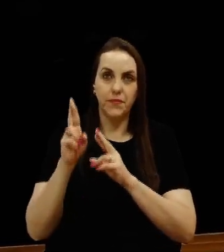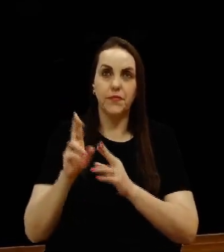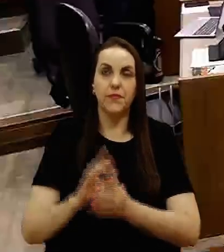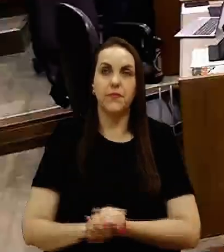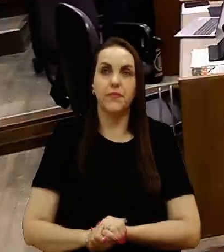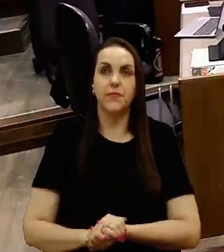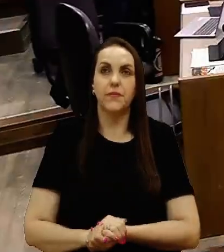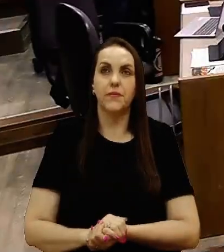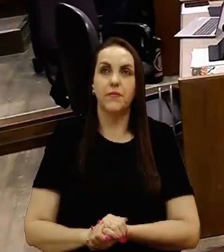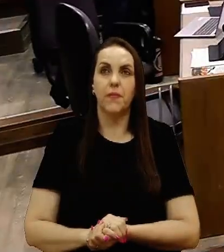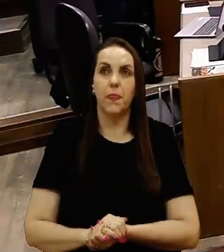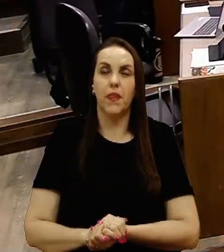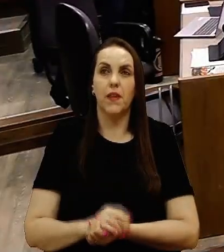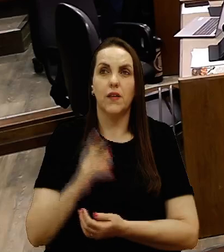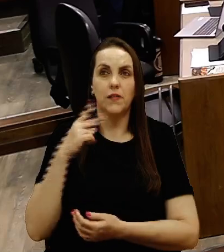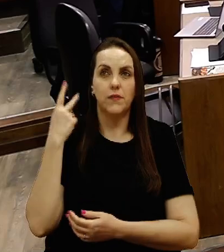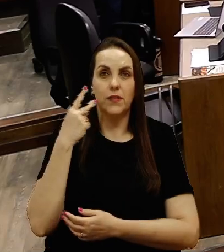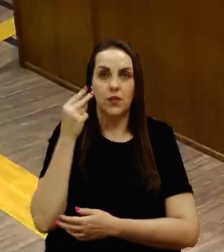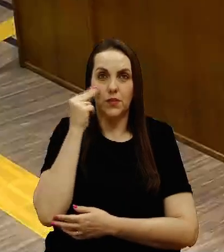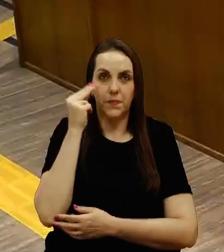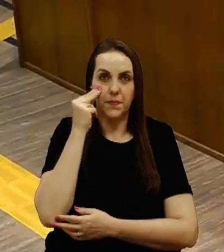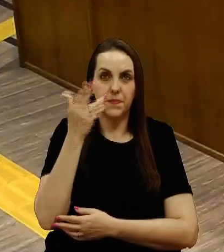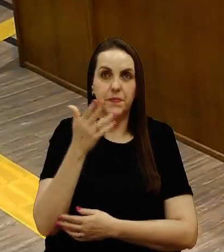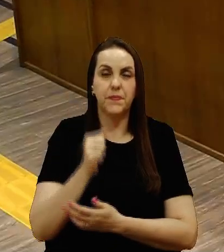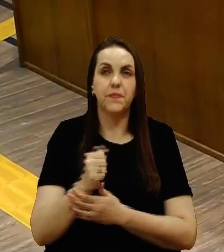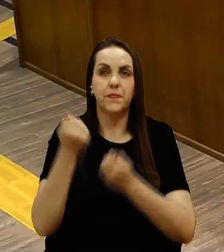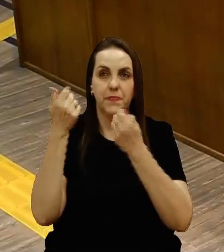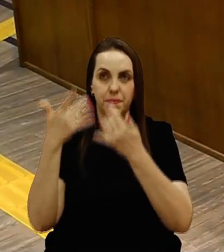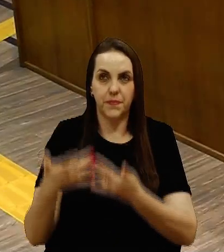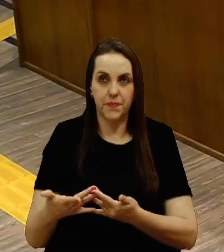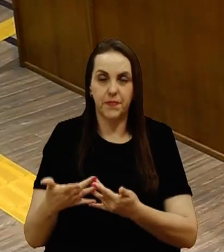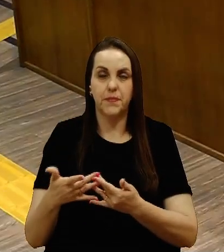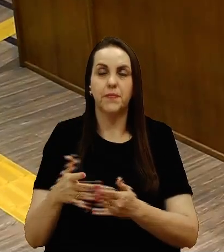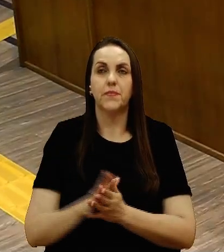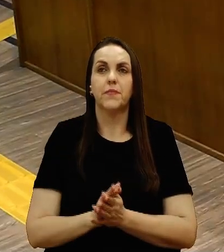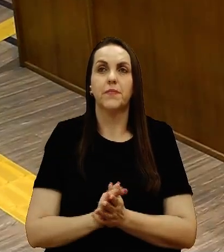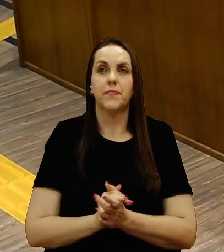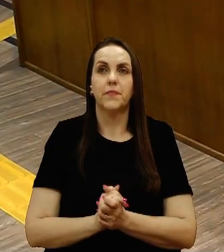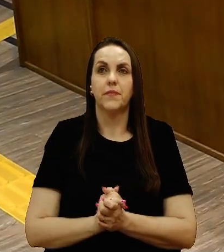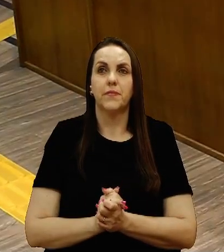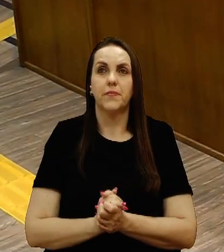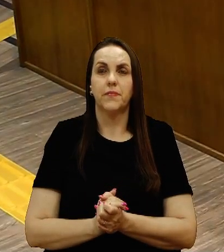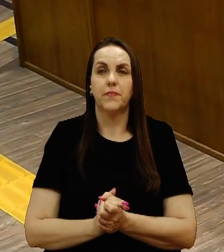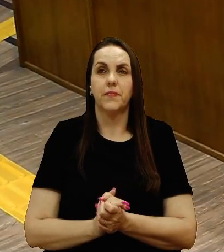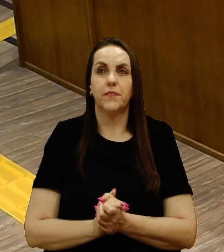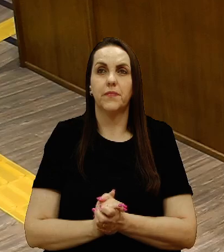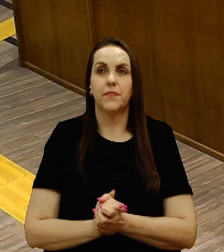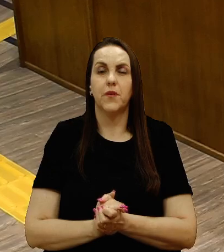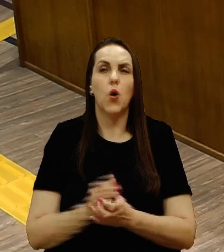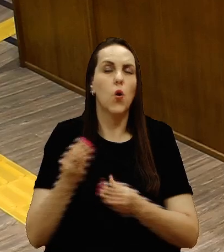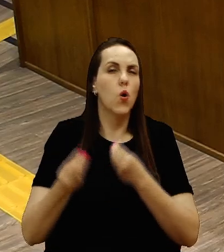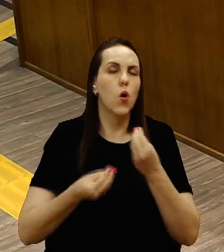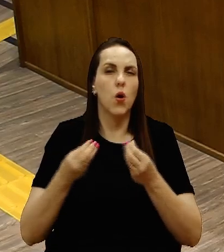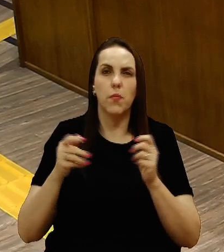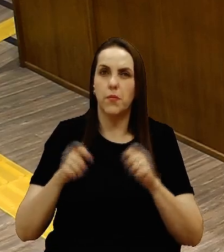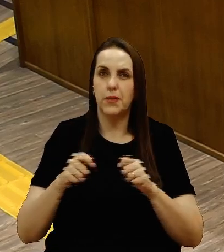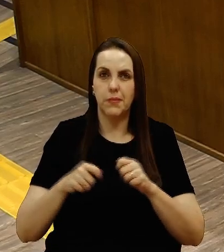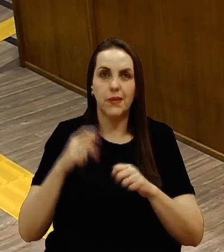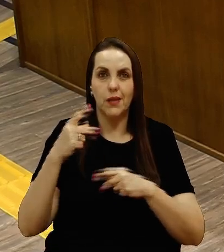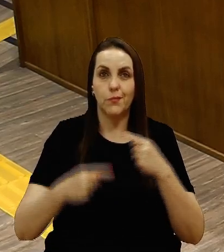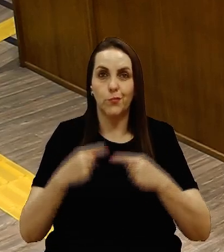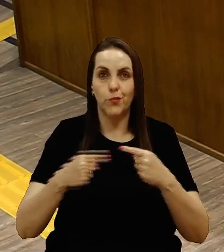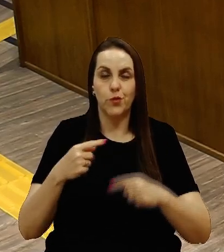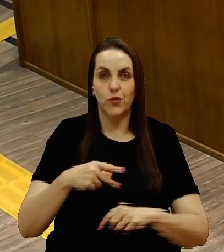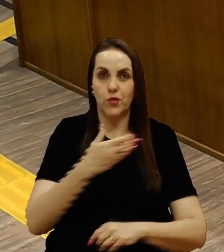ótima explanação, e nós sempre falamos aqui em justiça tributária, em como a gente pode fazer com que as políticas públicas, de fato,